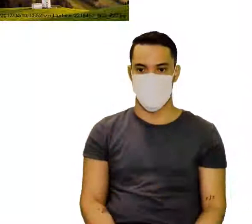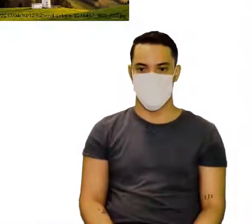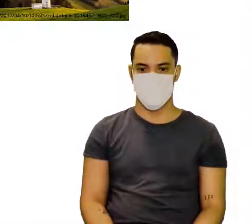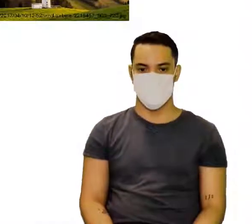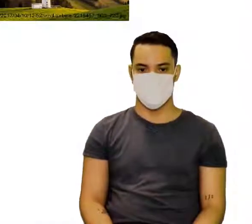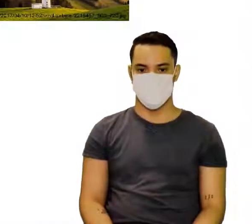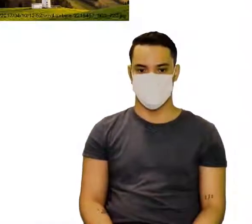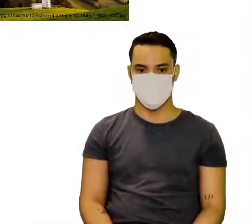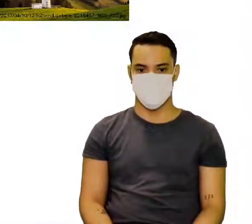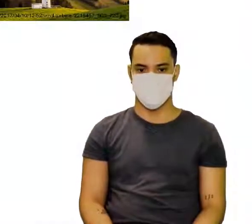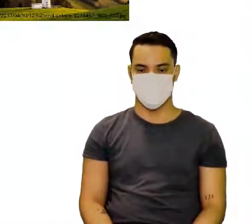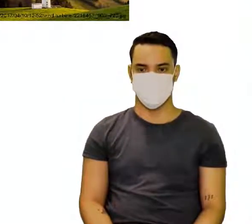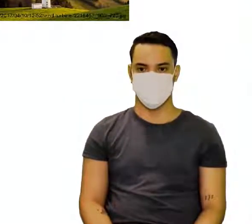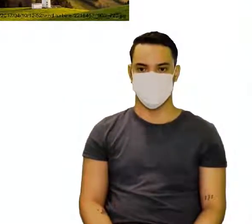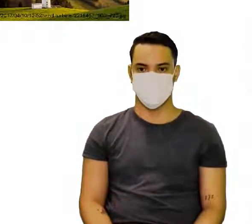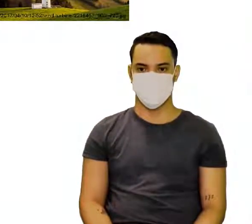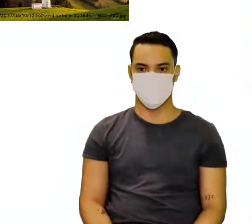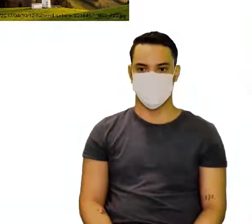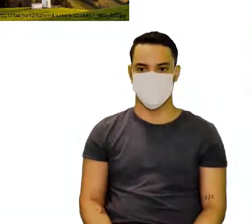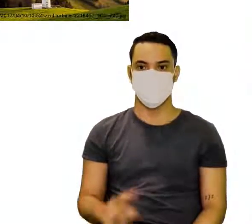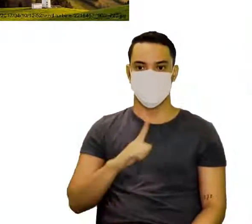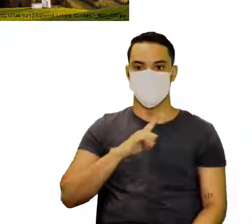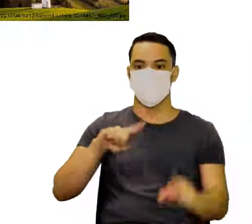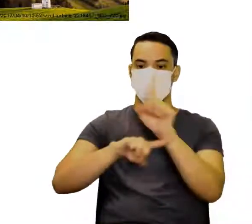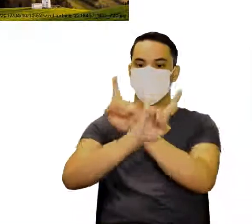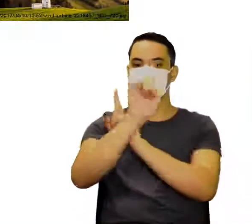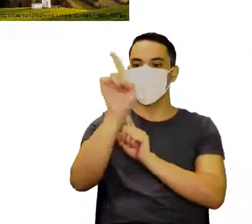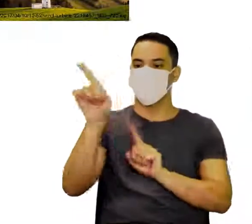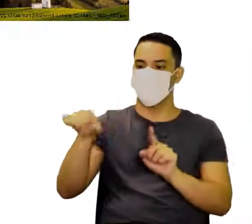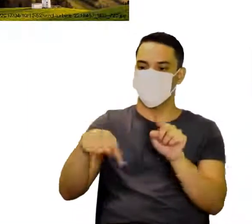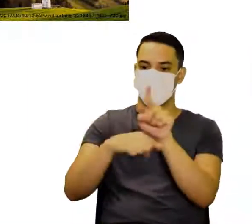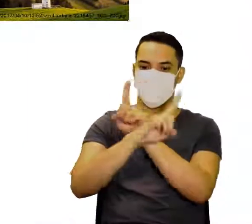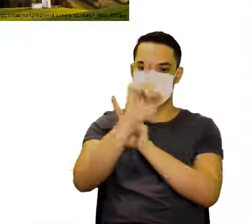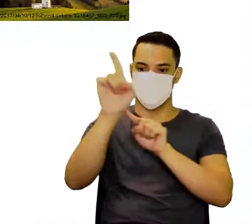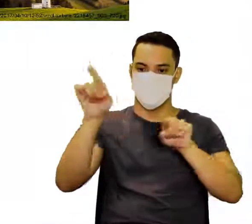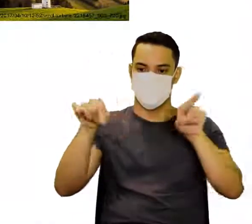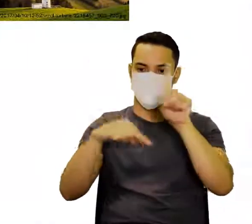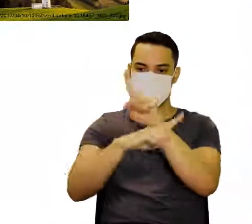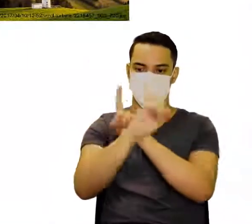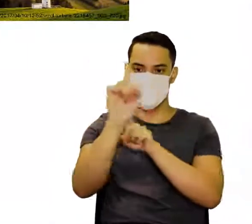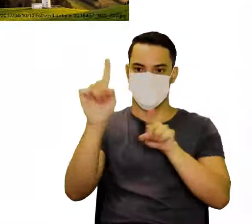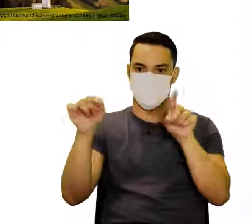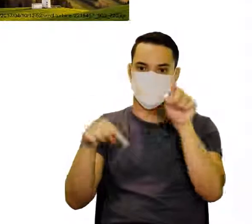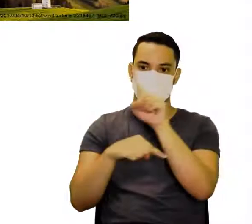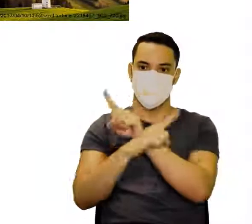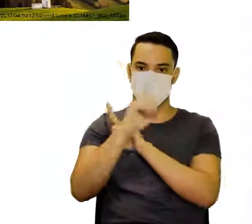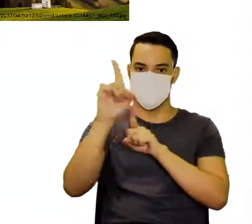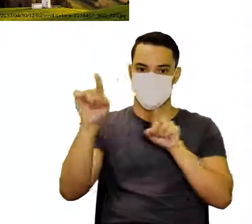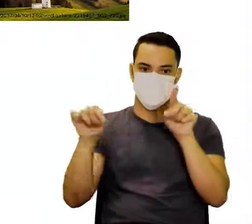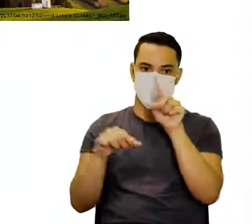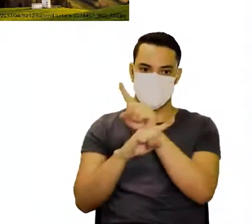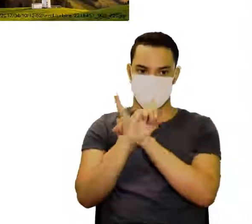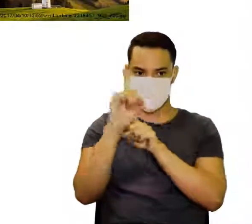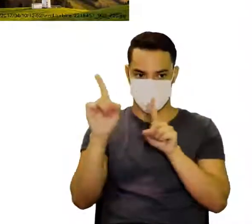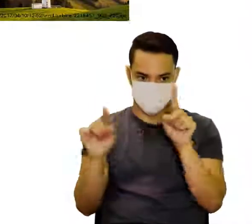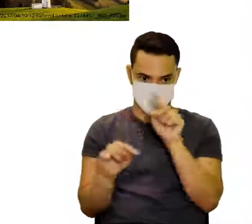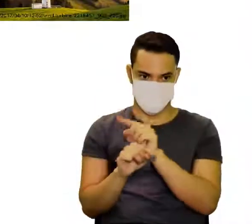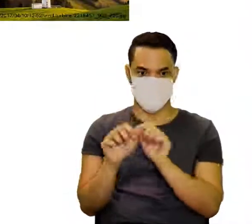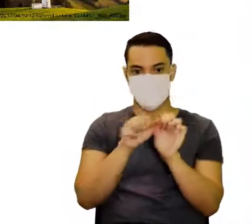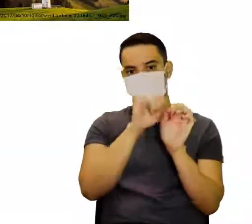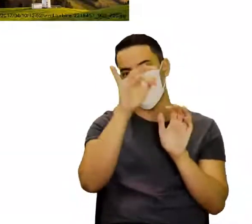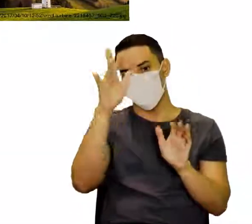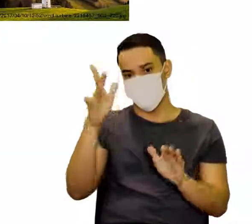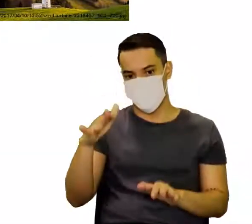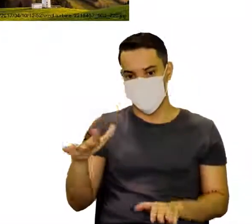esquema aqui, ó. Tá aqui, ó, a rotação da hélice. Ela vai acionar o motor gerador, tá aqui. Aqui nós